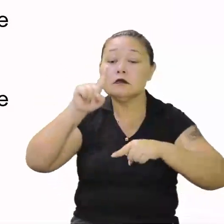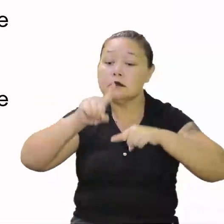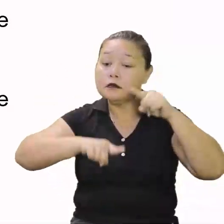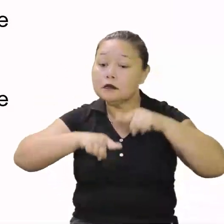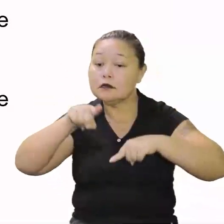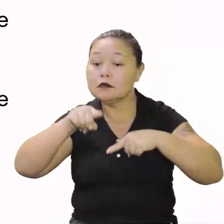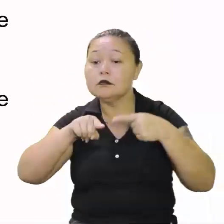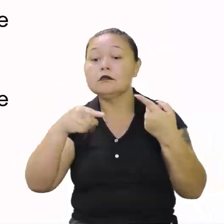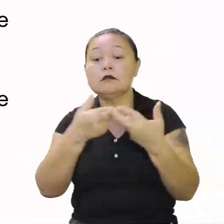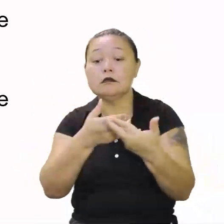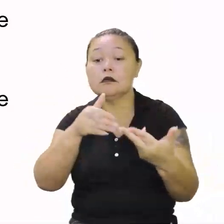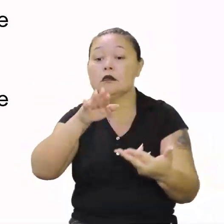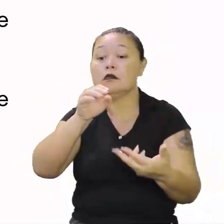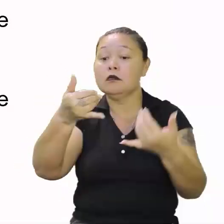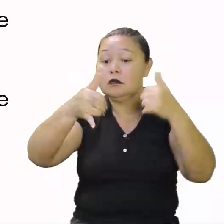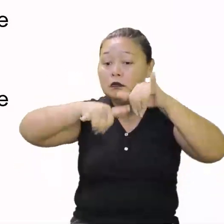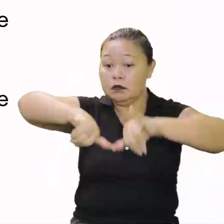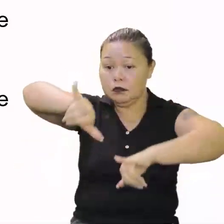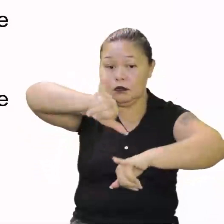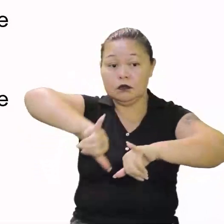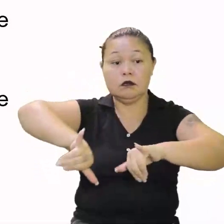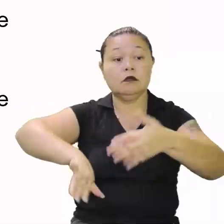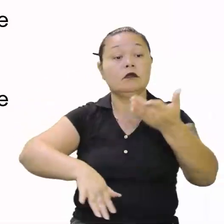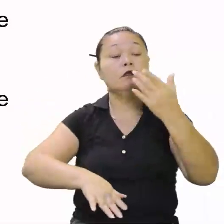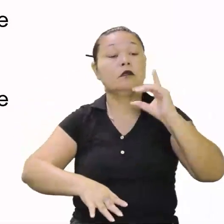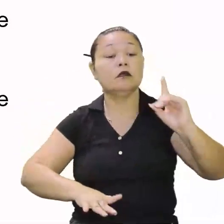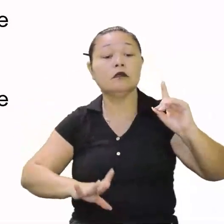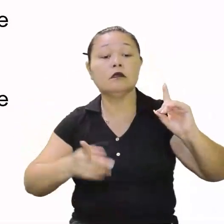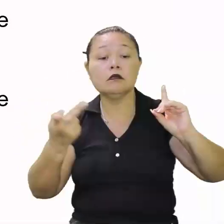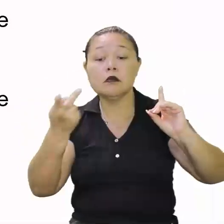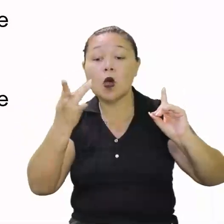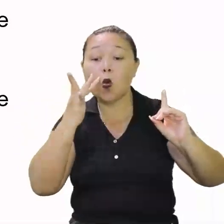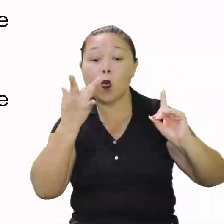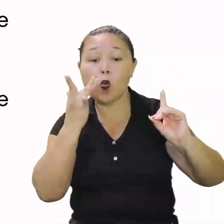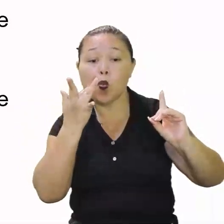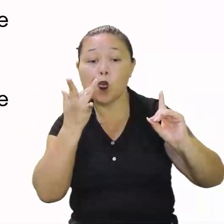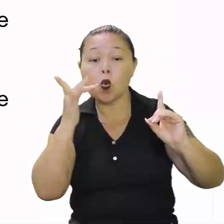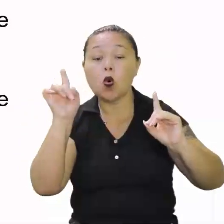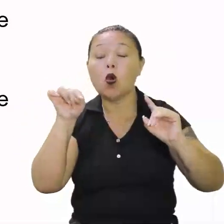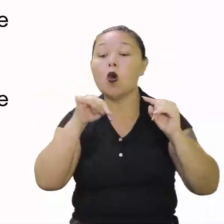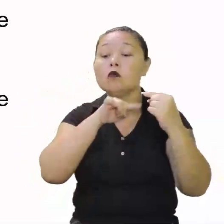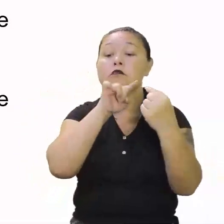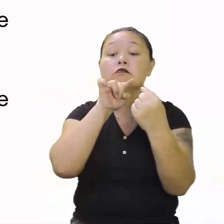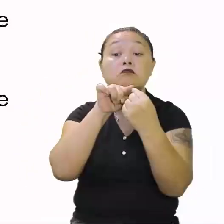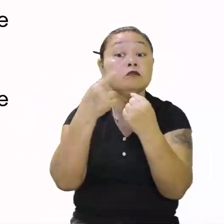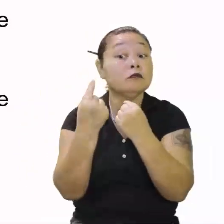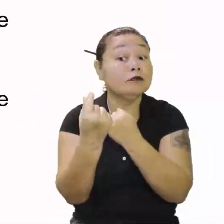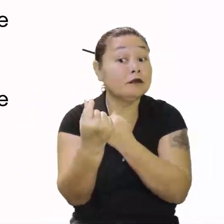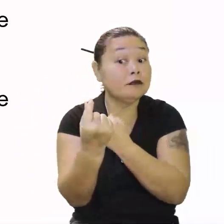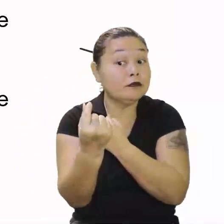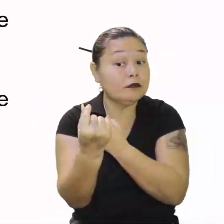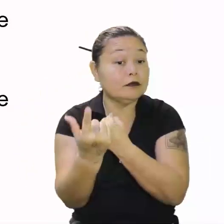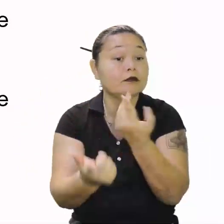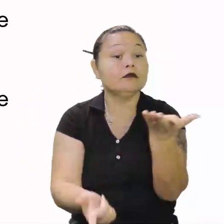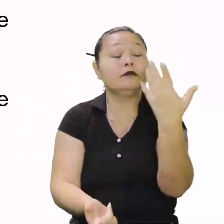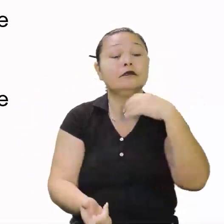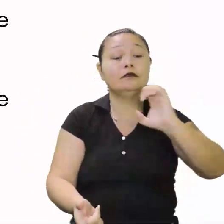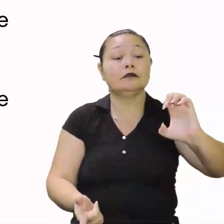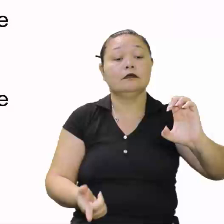químicos. D. Buscavam ouro por motivo econômico.